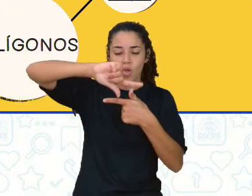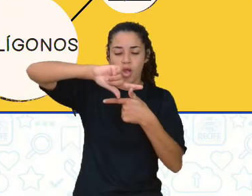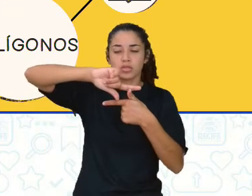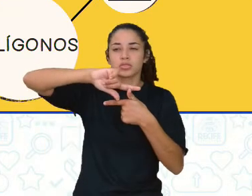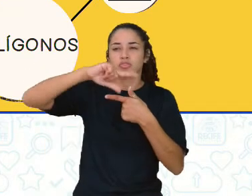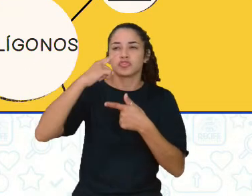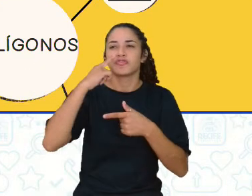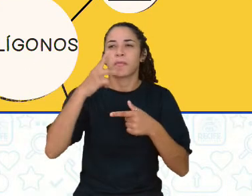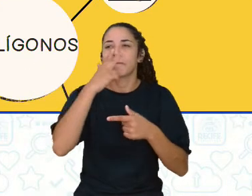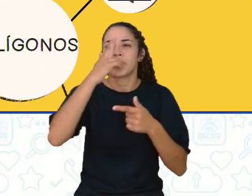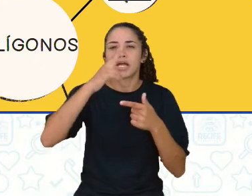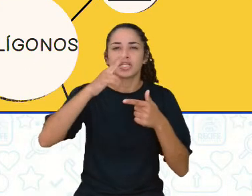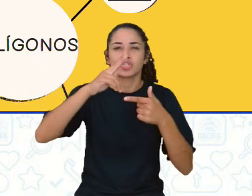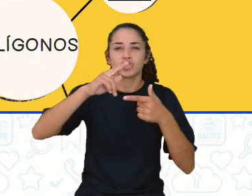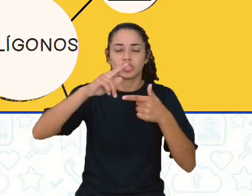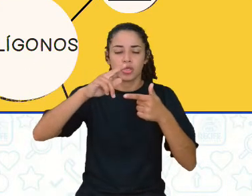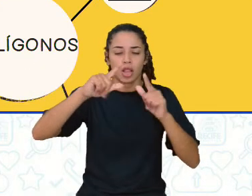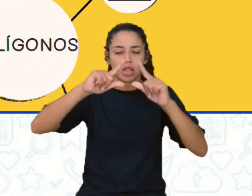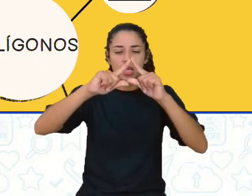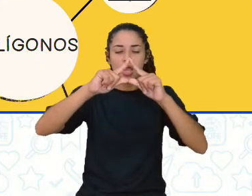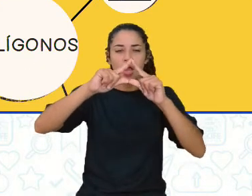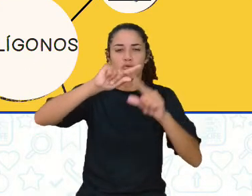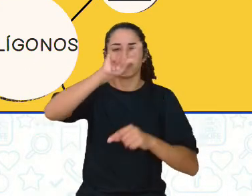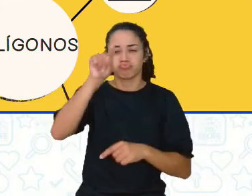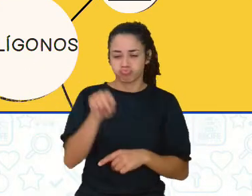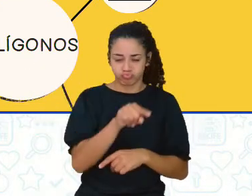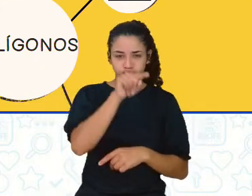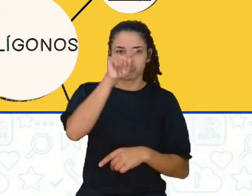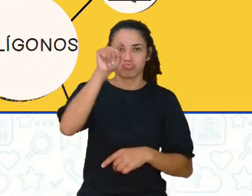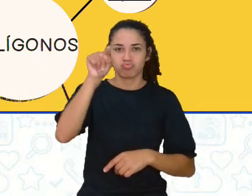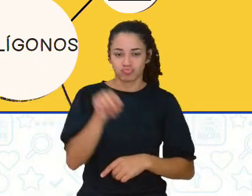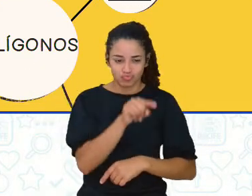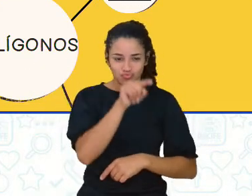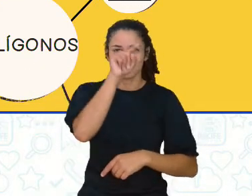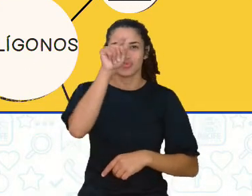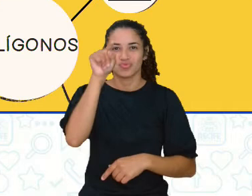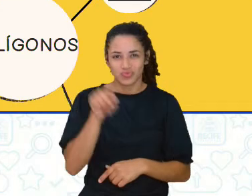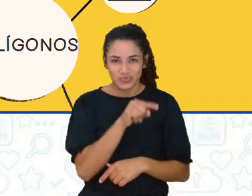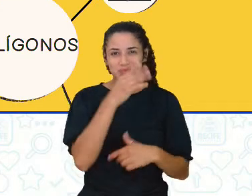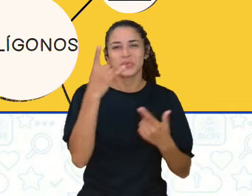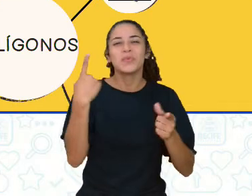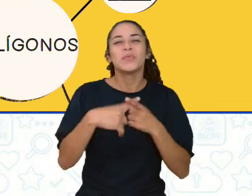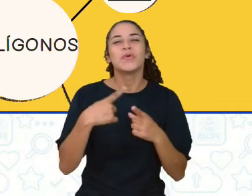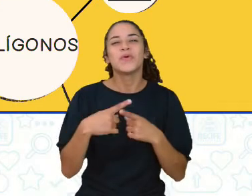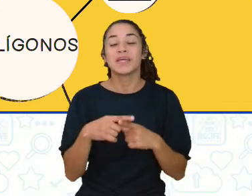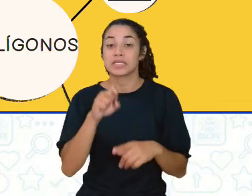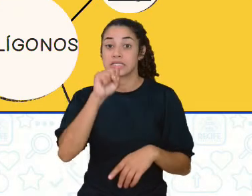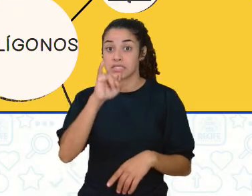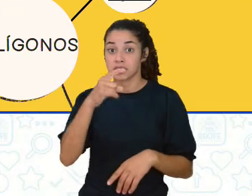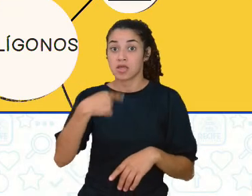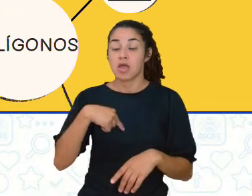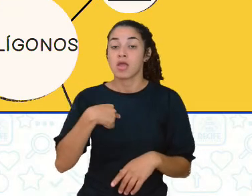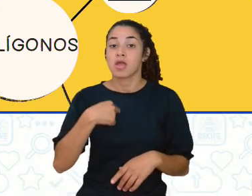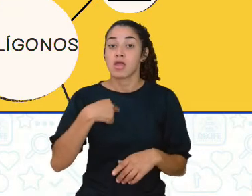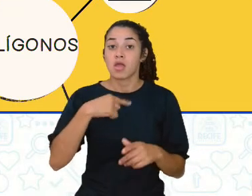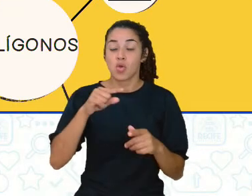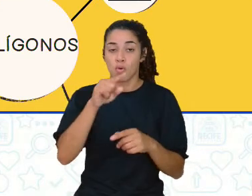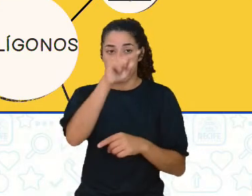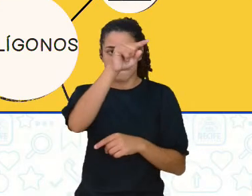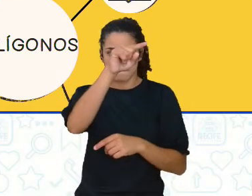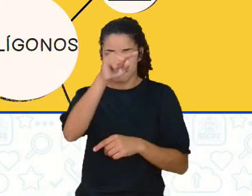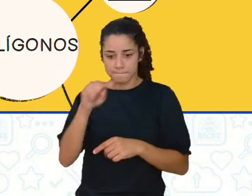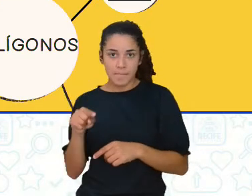está vendo triângulo, circulando. Por quê? Porque se eu passar a